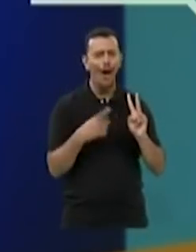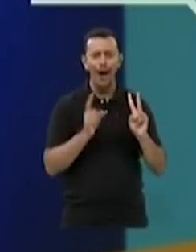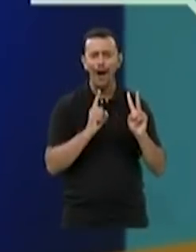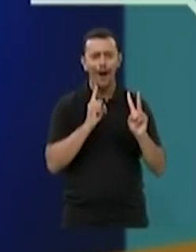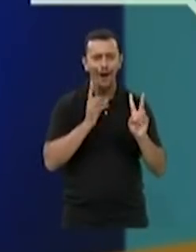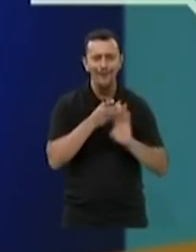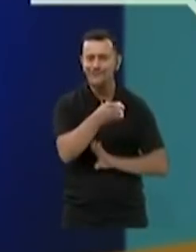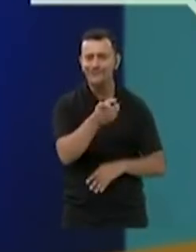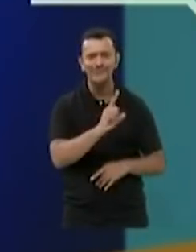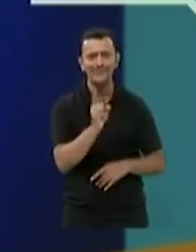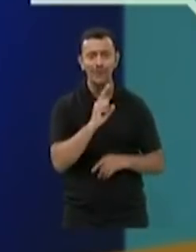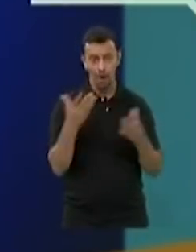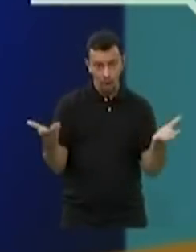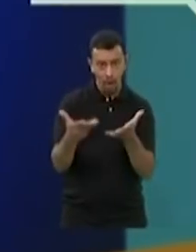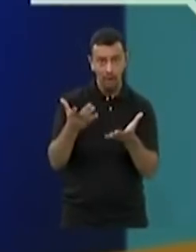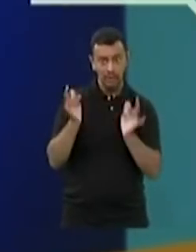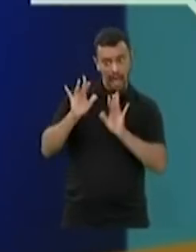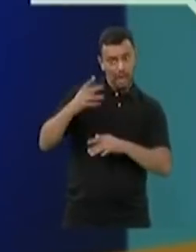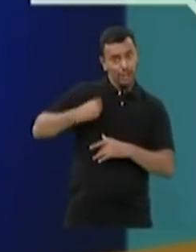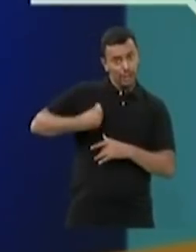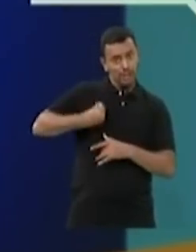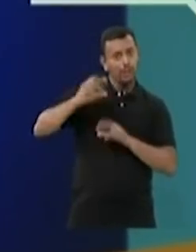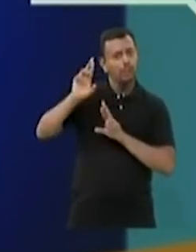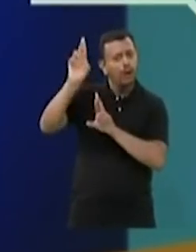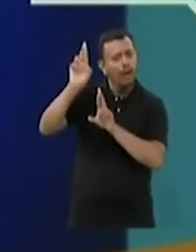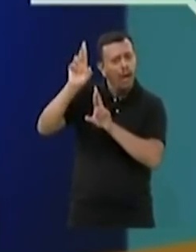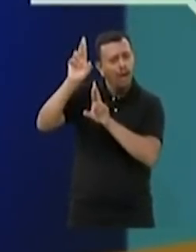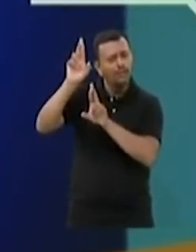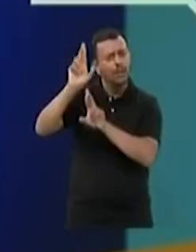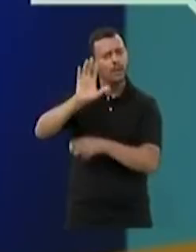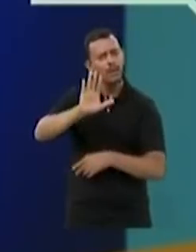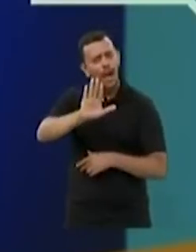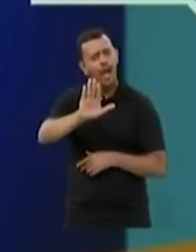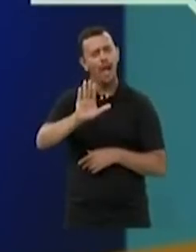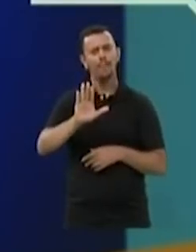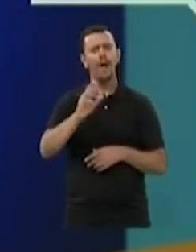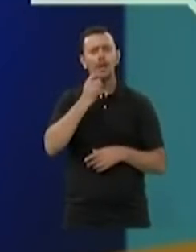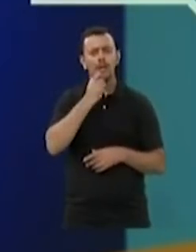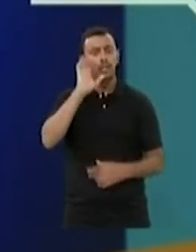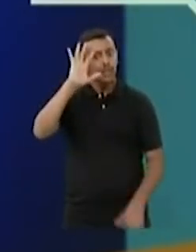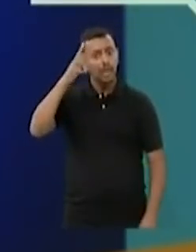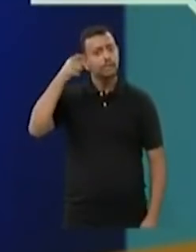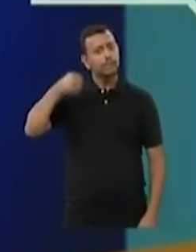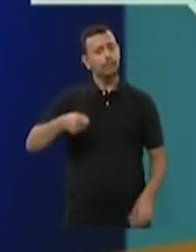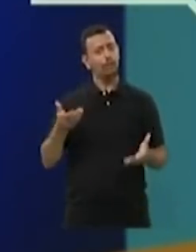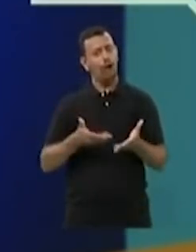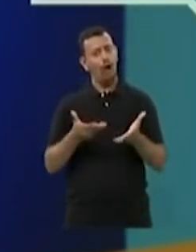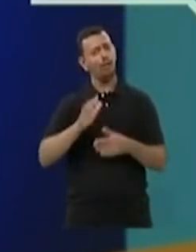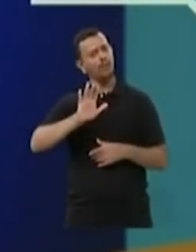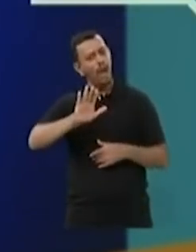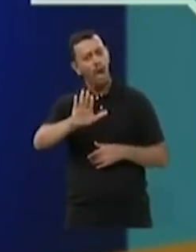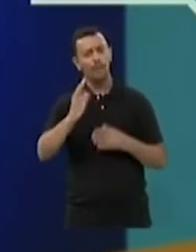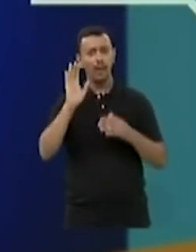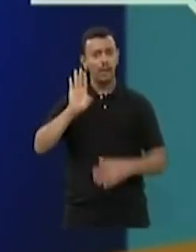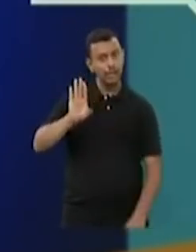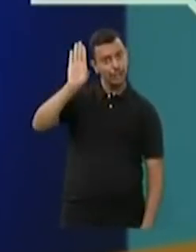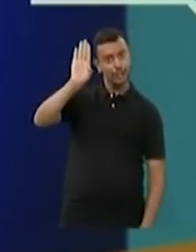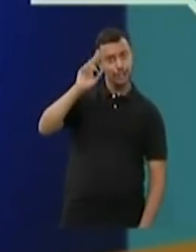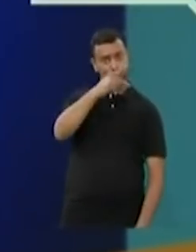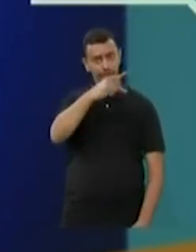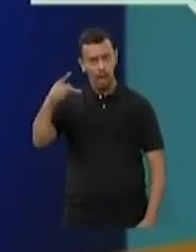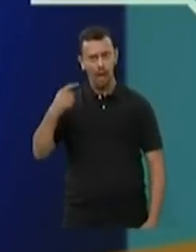de esperança que está aí, não decida agora. Bote o pé atrás, compare os candidatos, assista aos debates, veja quem entregou quando teve